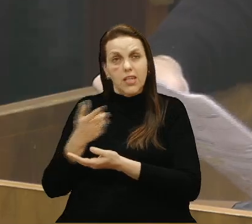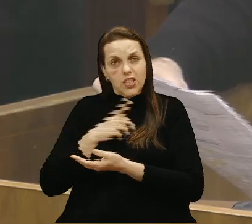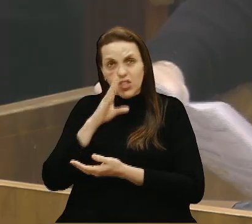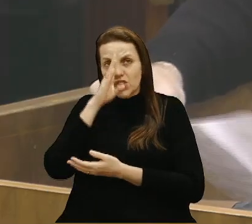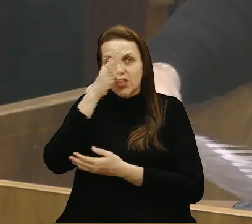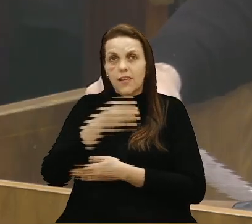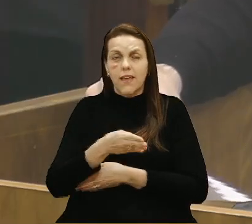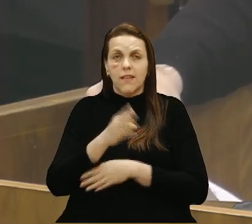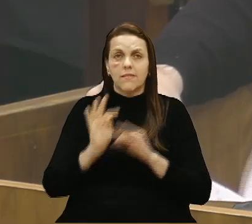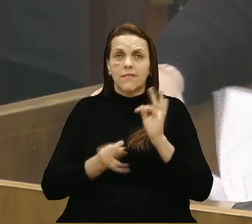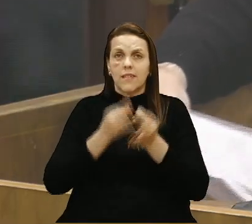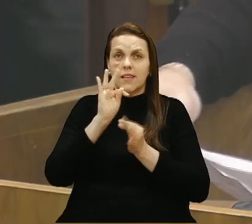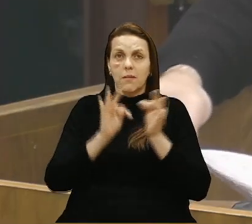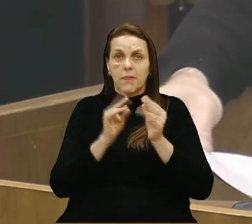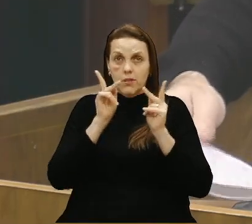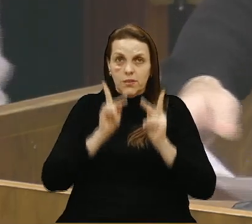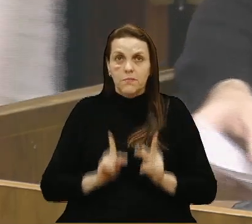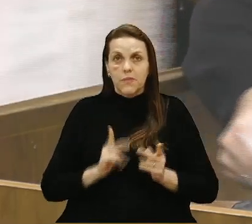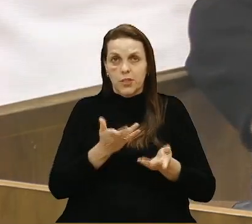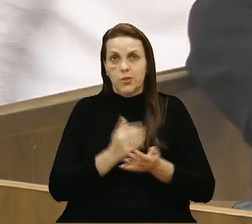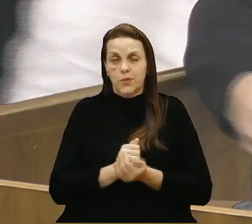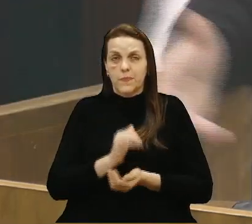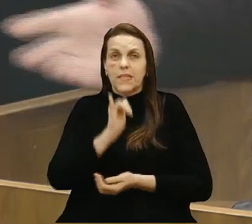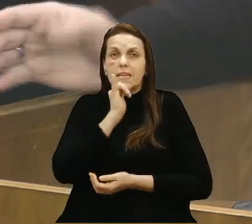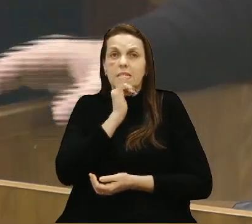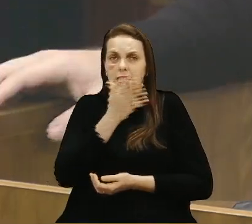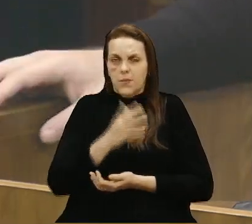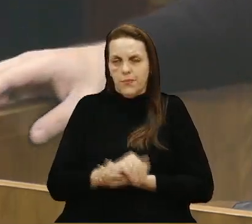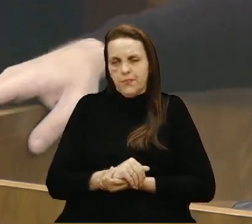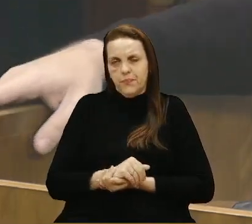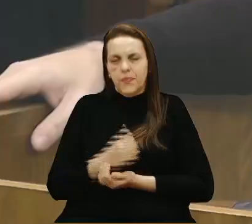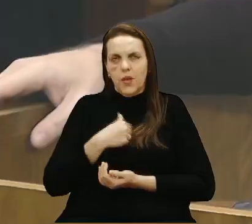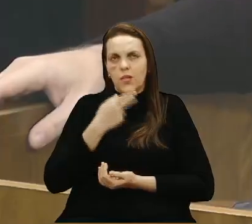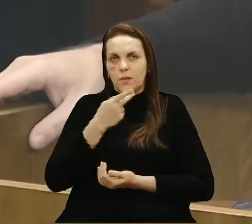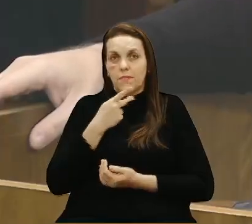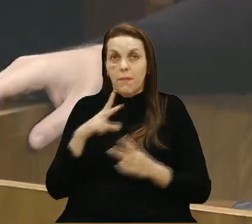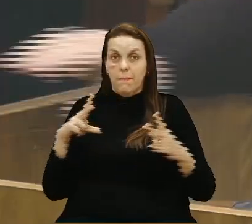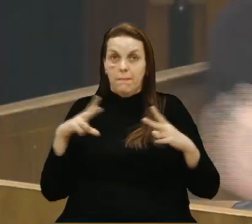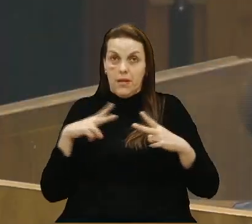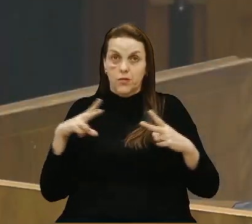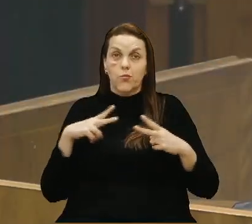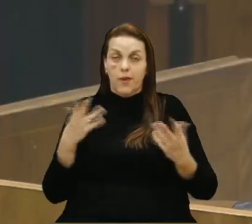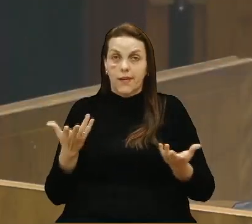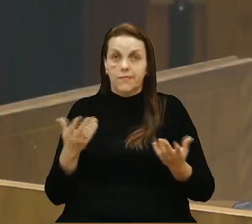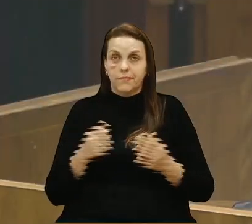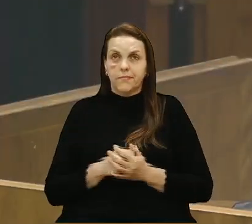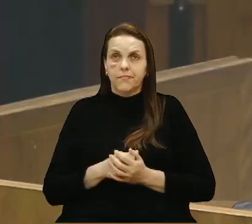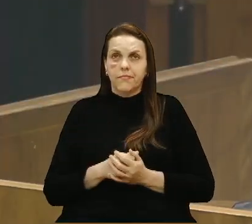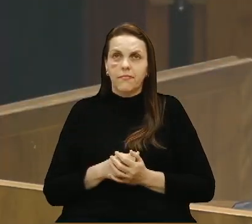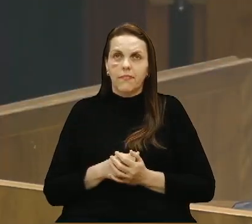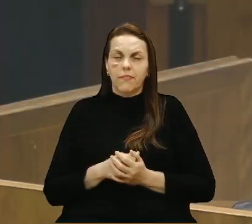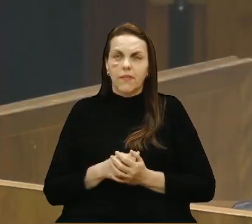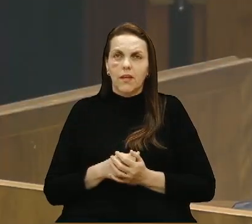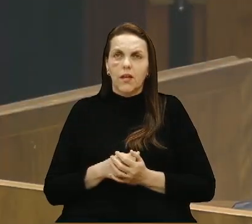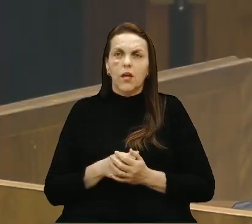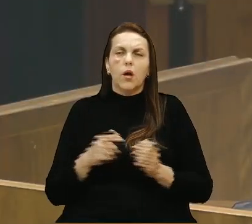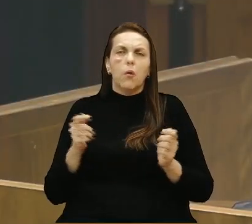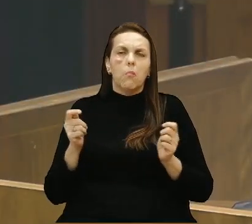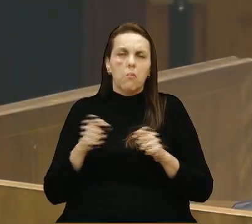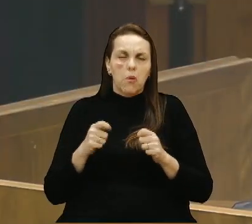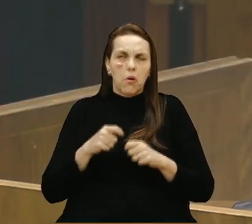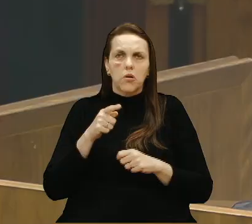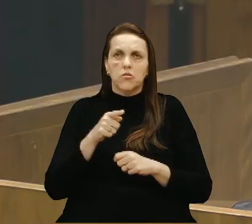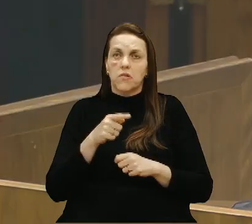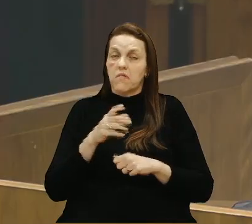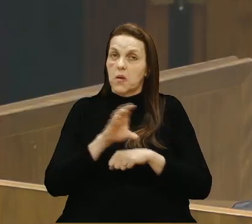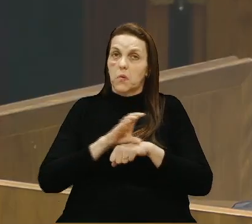o tratamento dessas pessoas, né? Como, por exemplo, eu falo, às vezes é a rede privada, aí aqui podem até estabelecer como inconstitucional aqui,